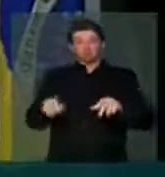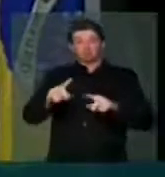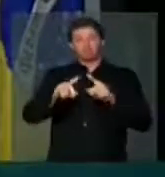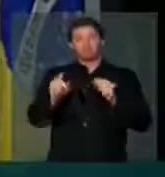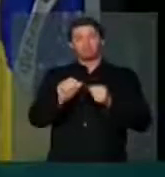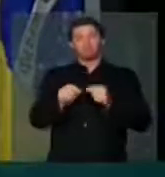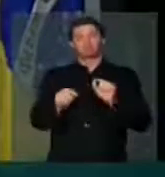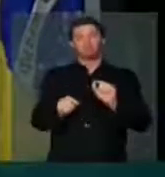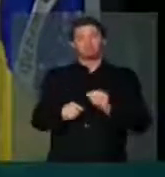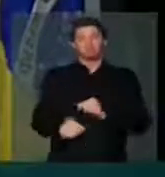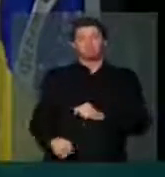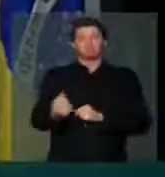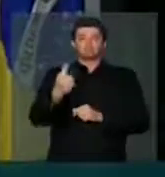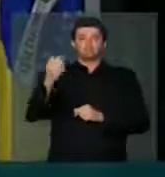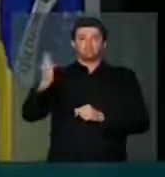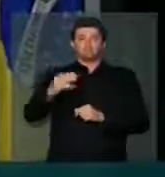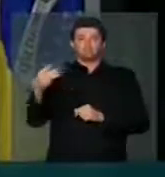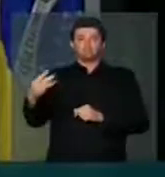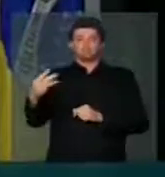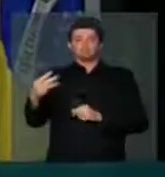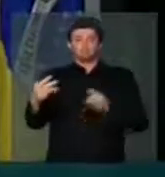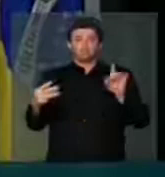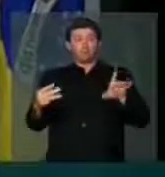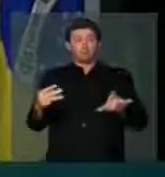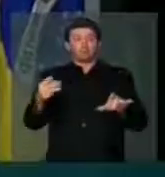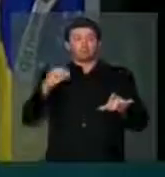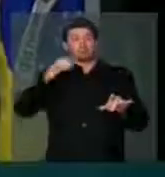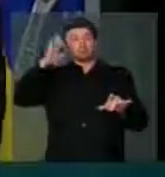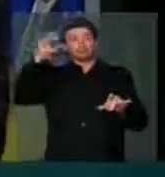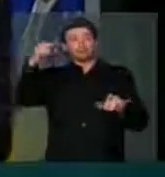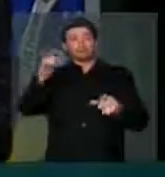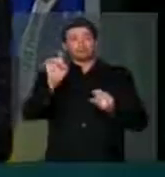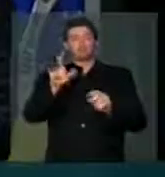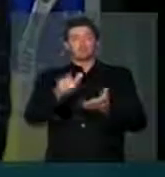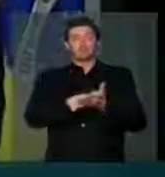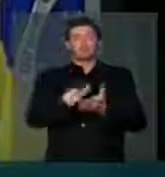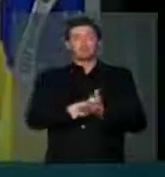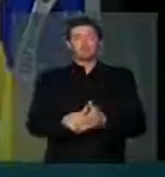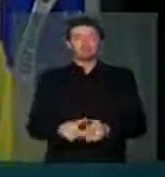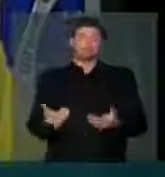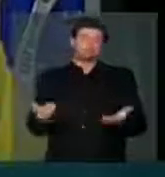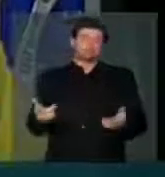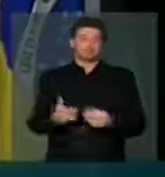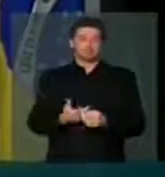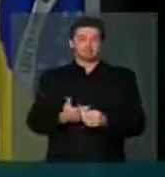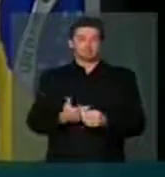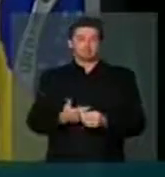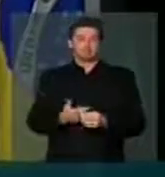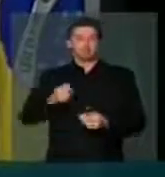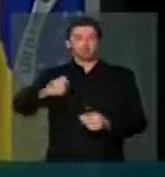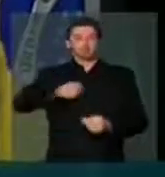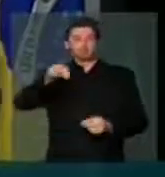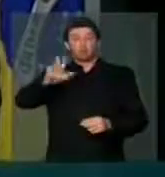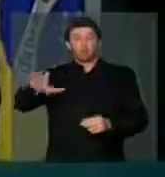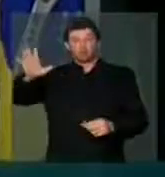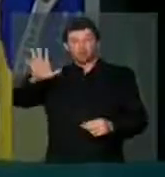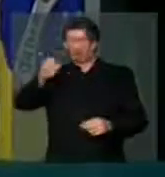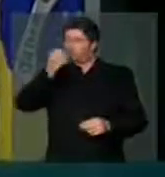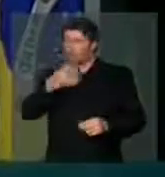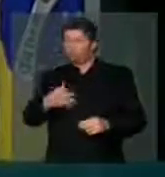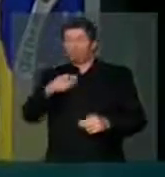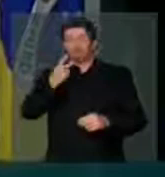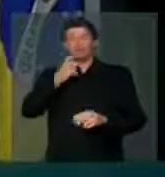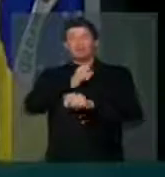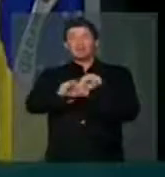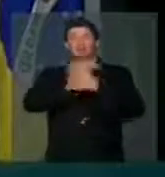executou apenas um terço e o resto nem sequer saiu do papel. Como bom nordestino que sou, vou citar o